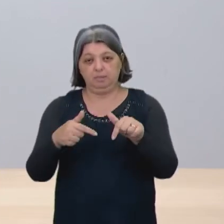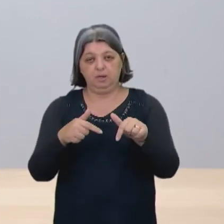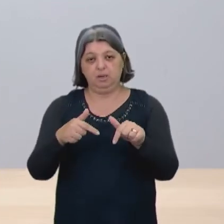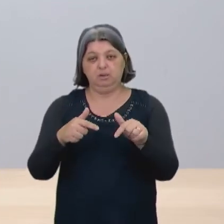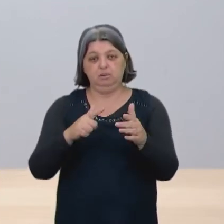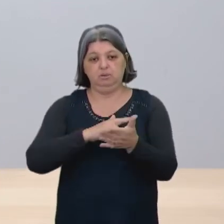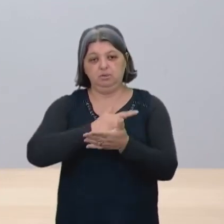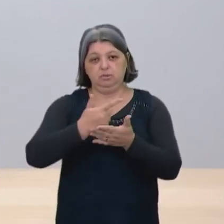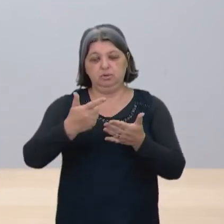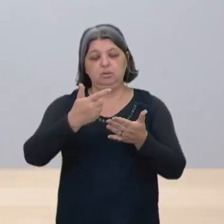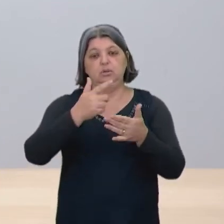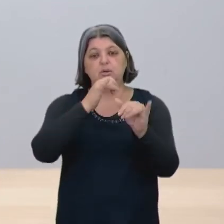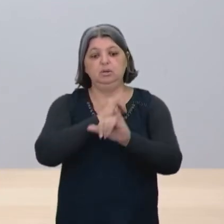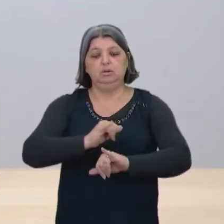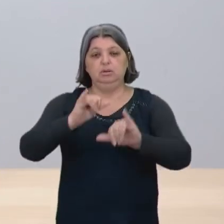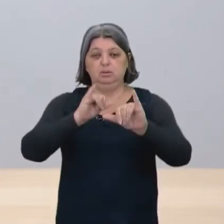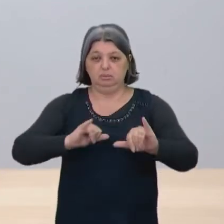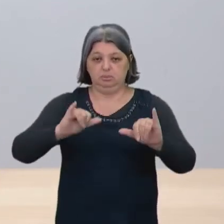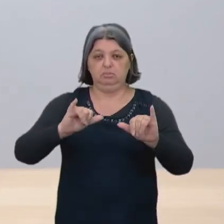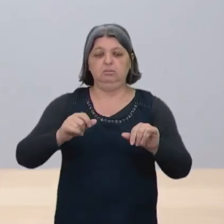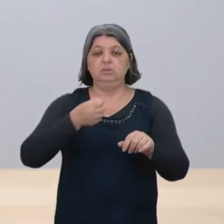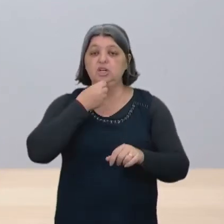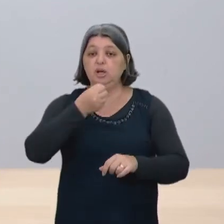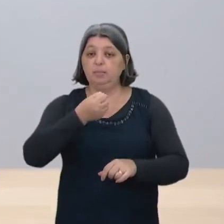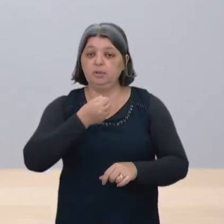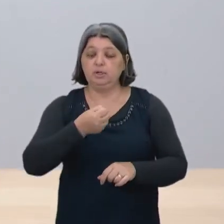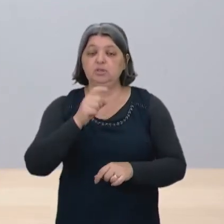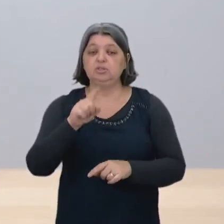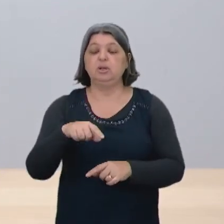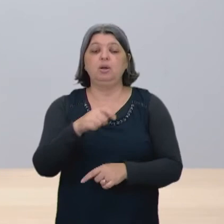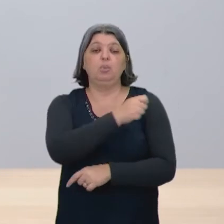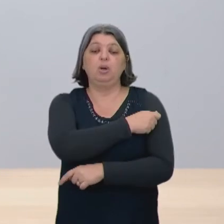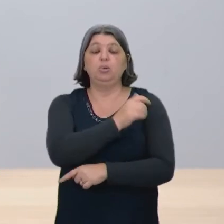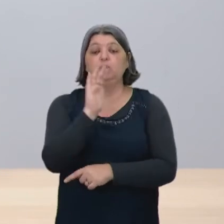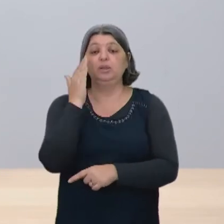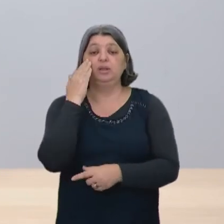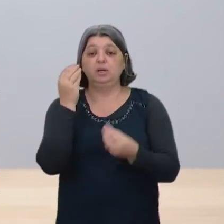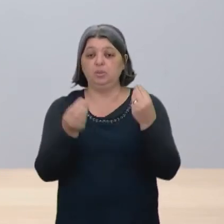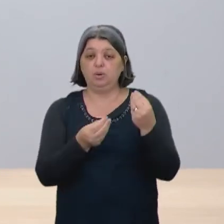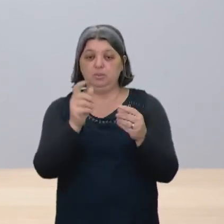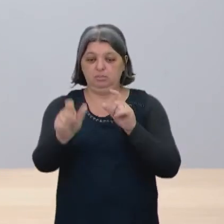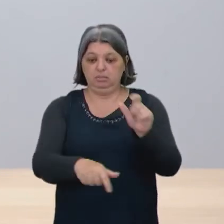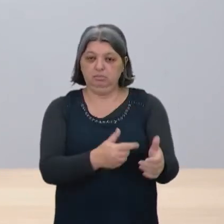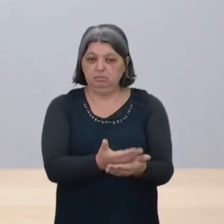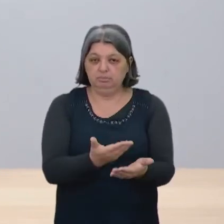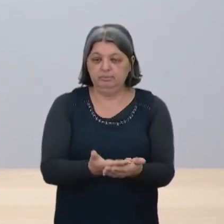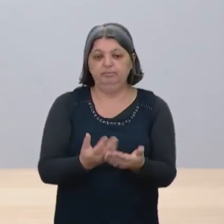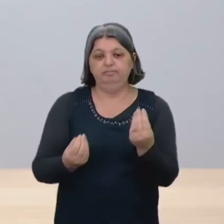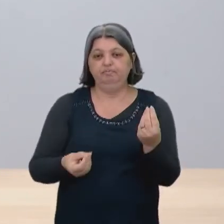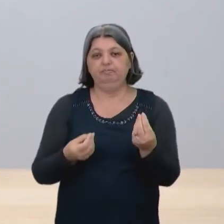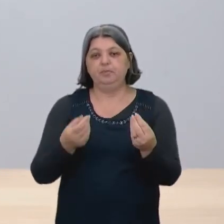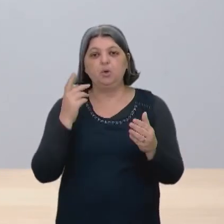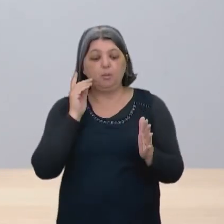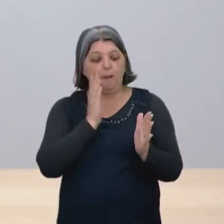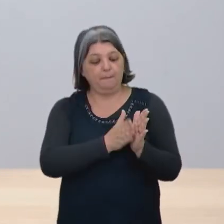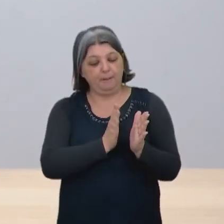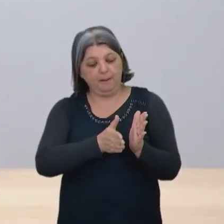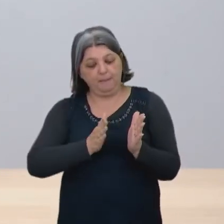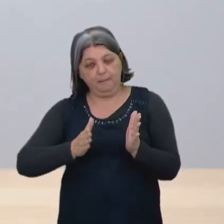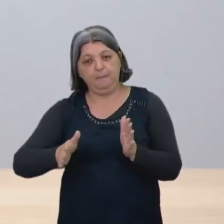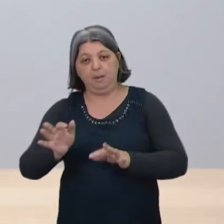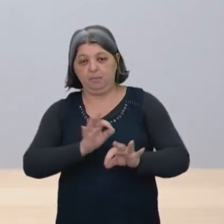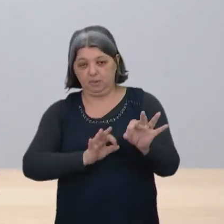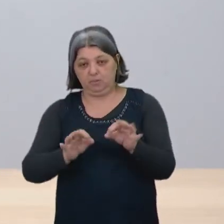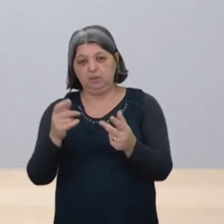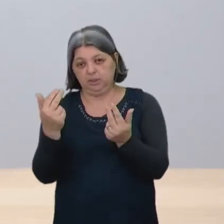de notícia, de reportagem, né? Então, isso é para o estudante entender quais são as etapas que ele tem que analisar quando ele faz um projeto, por exemplo,